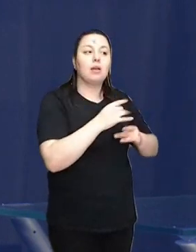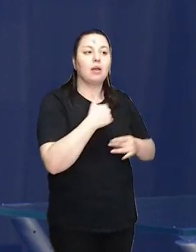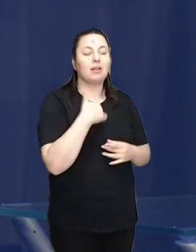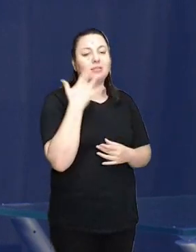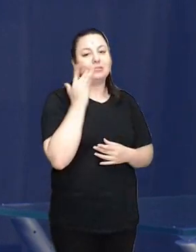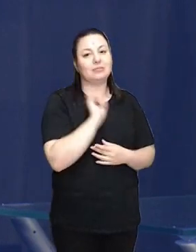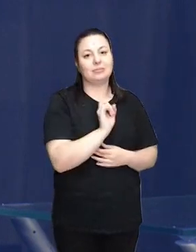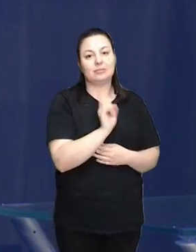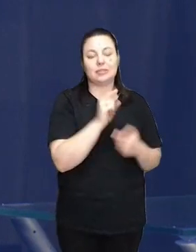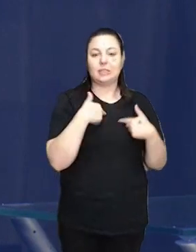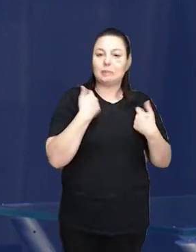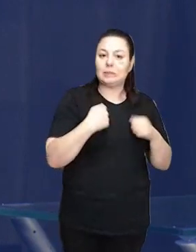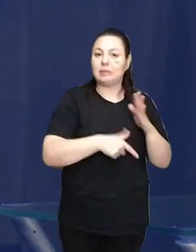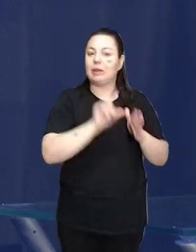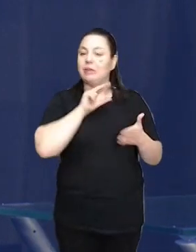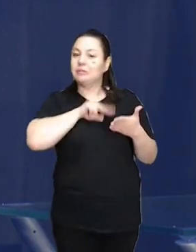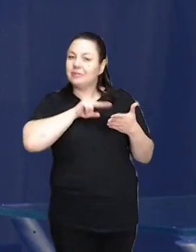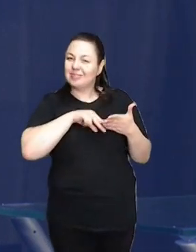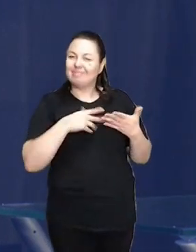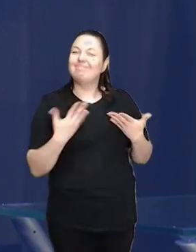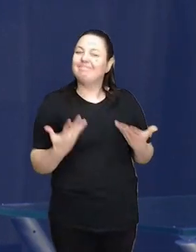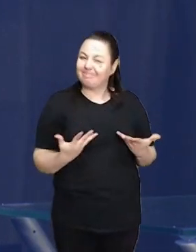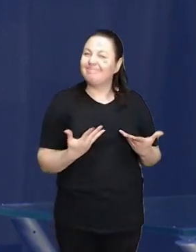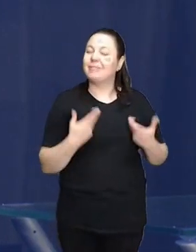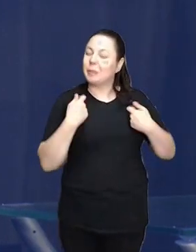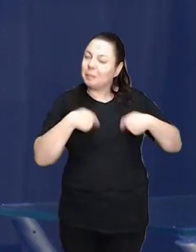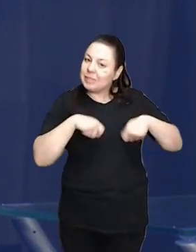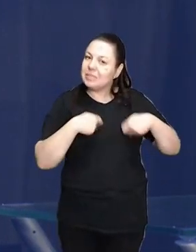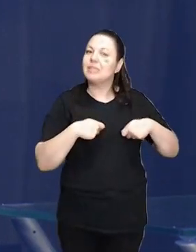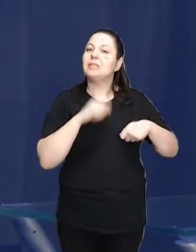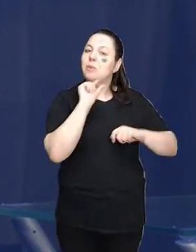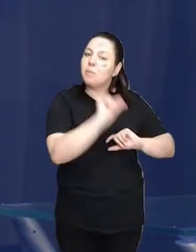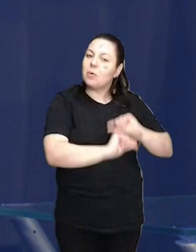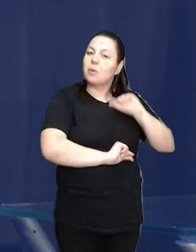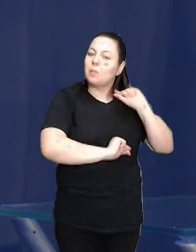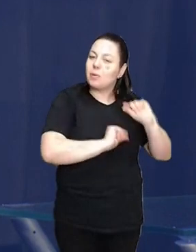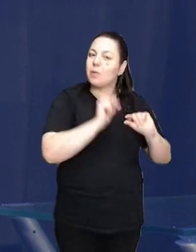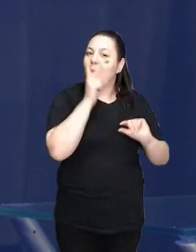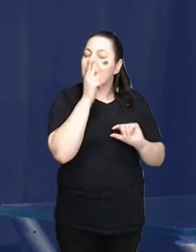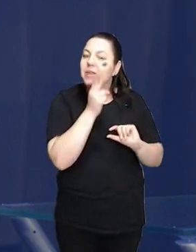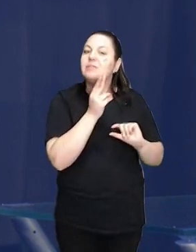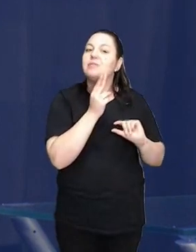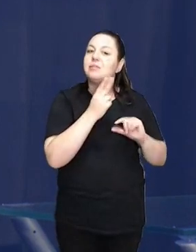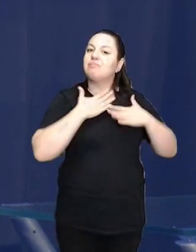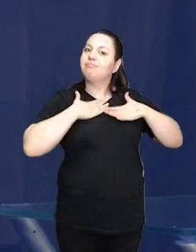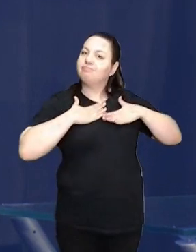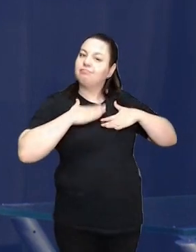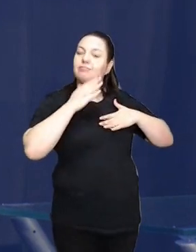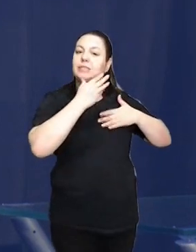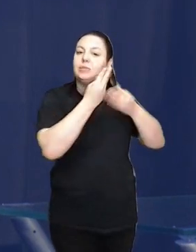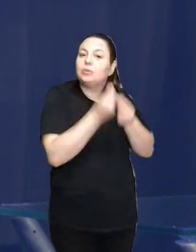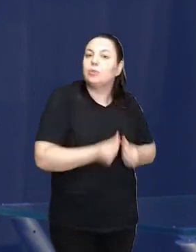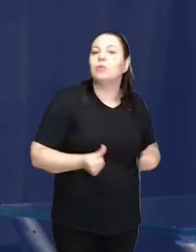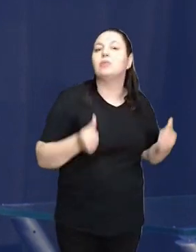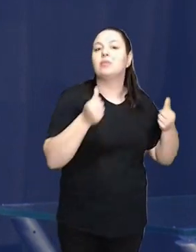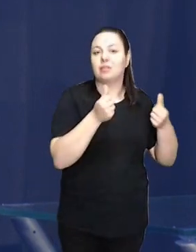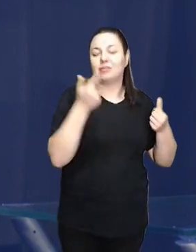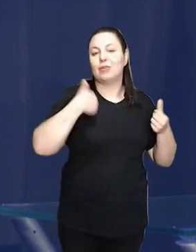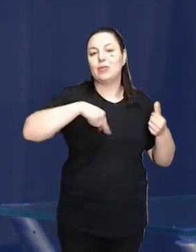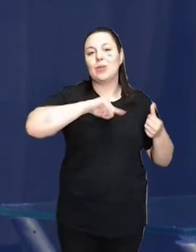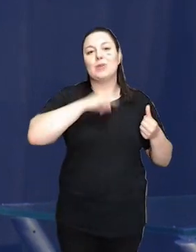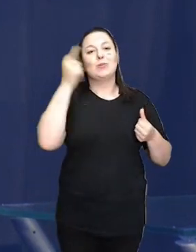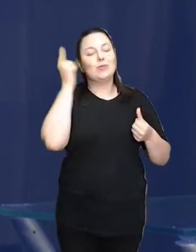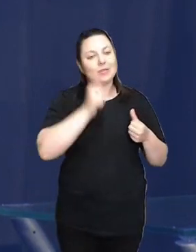está precisando de um detox um pouco para a gente conseguir consumir informação de uma maneira que a gente consiga também agir.